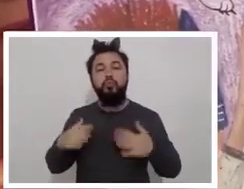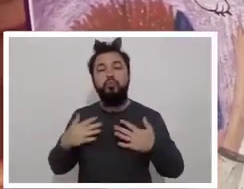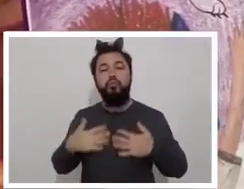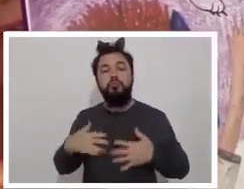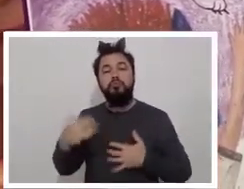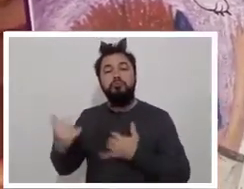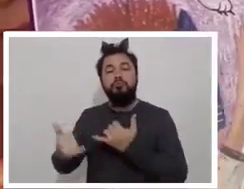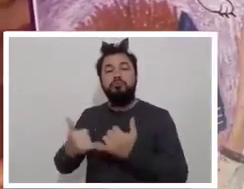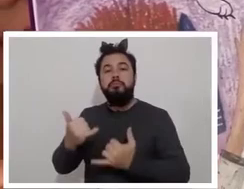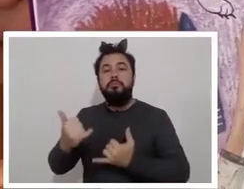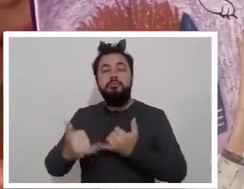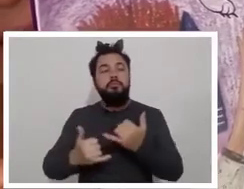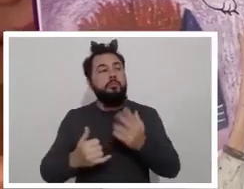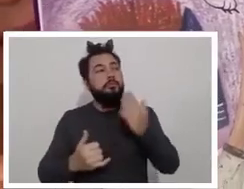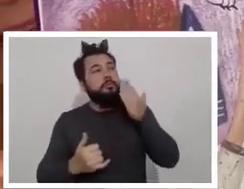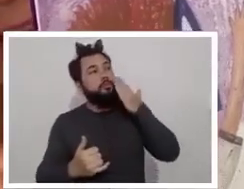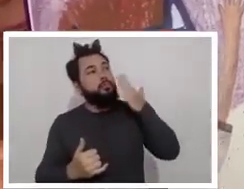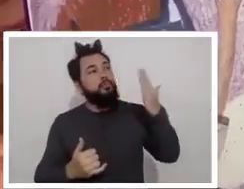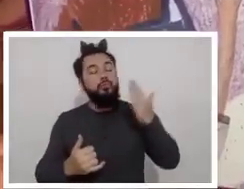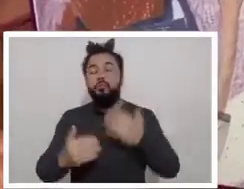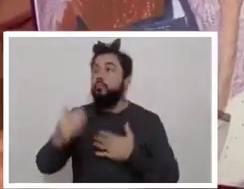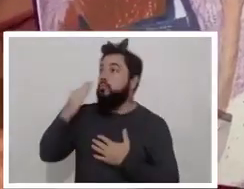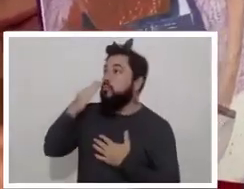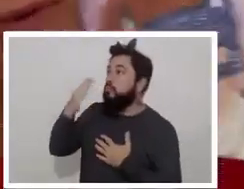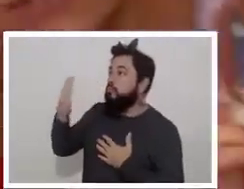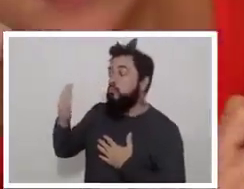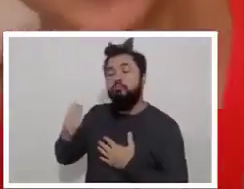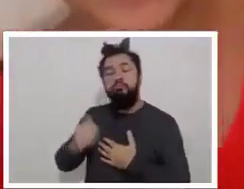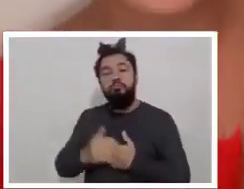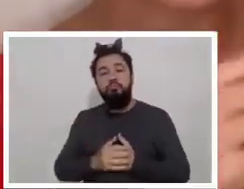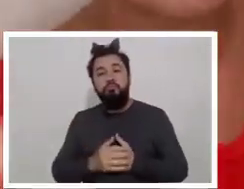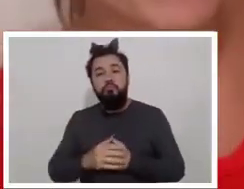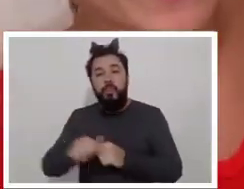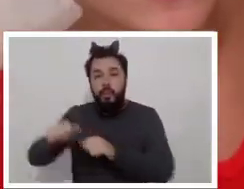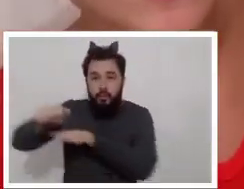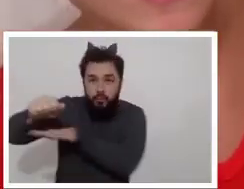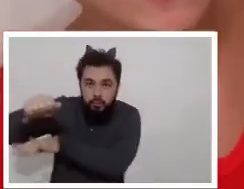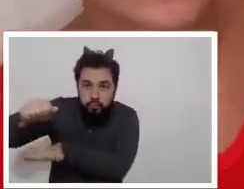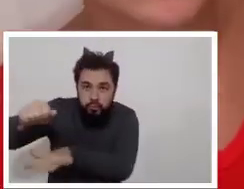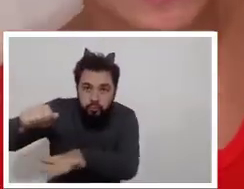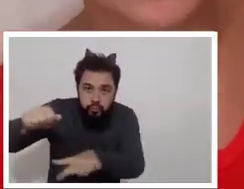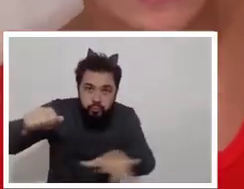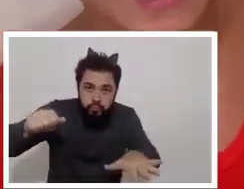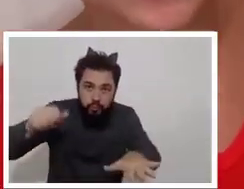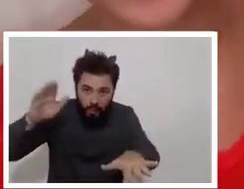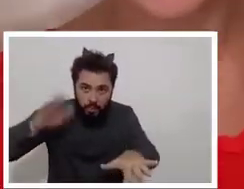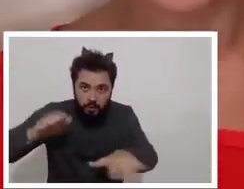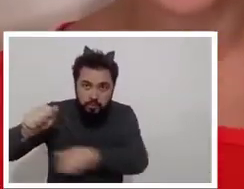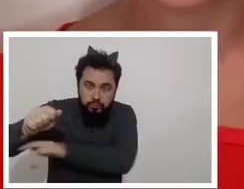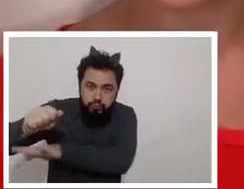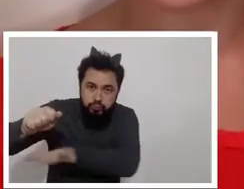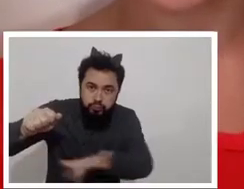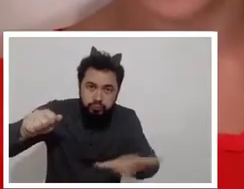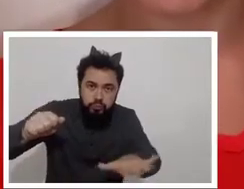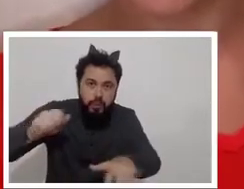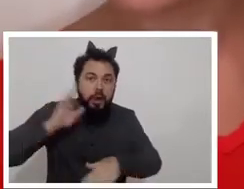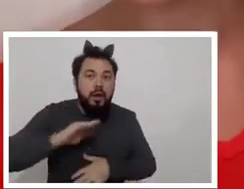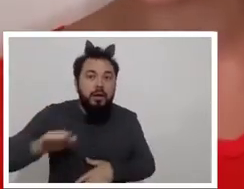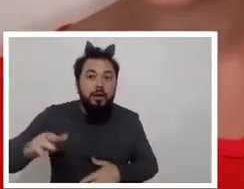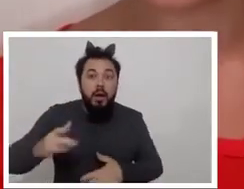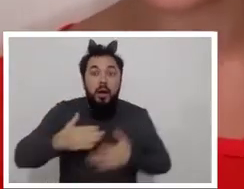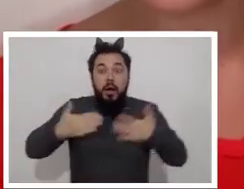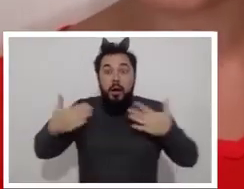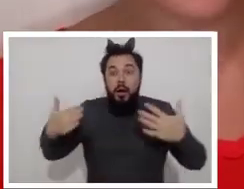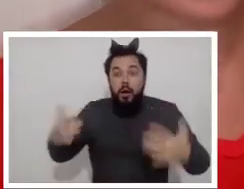aí e apaga é porque a sombra aparecia à tarde e ele ser